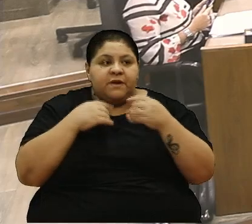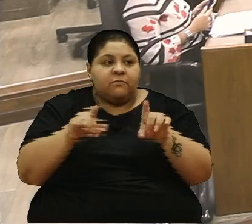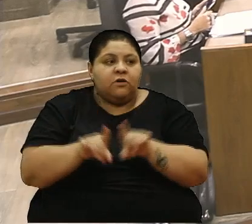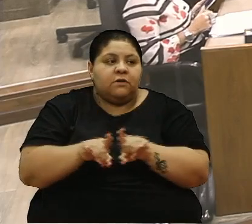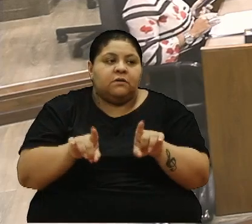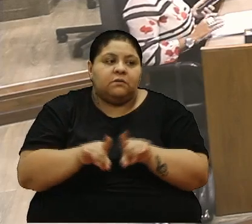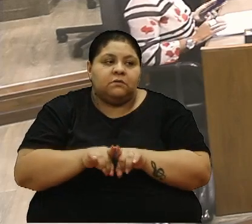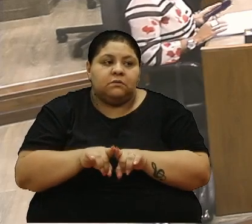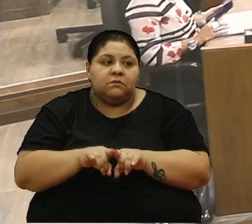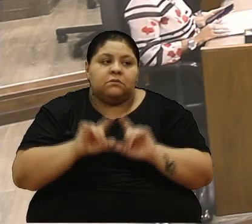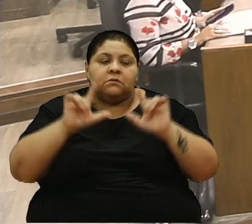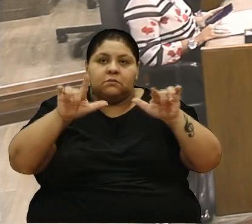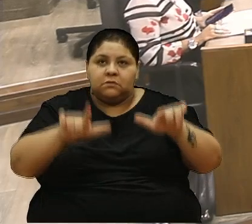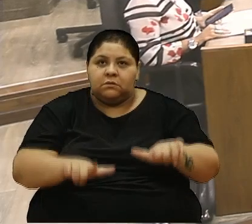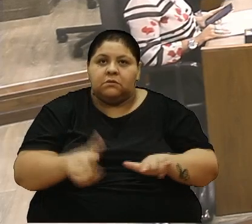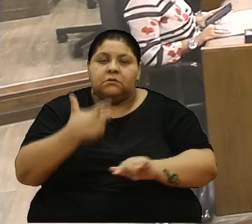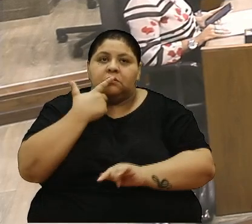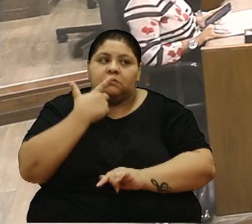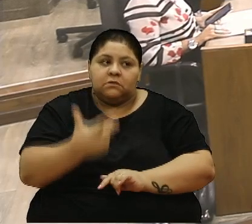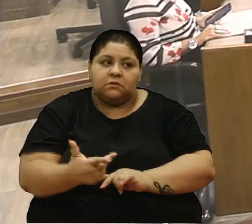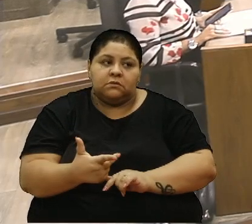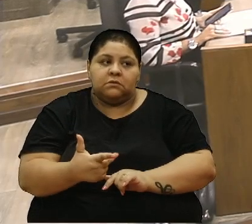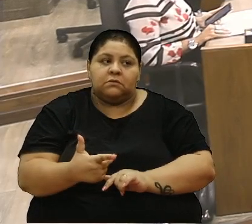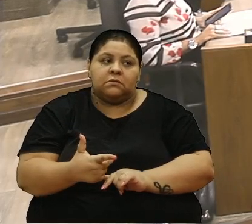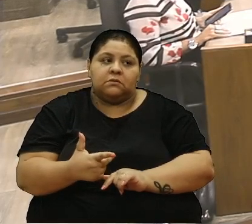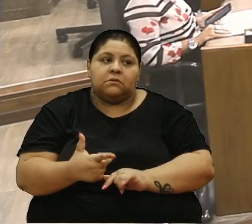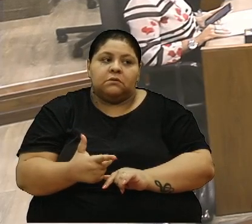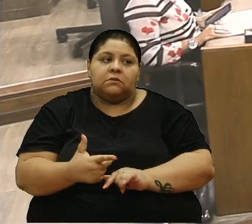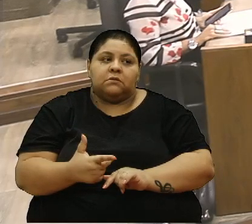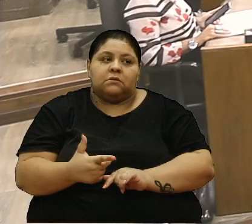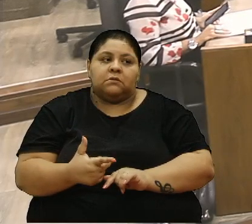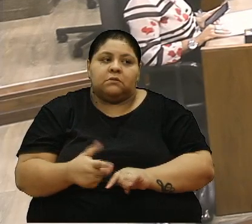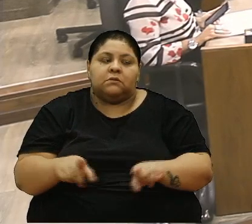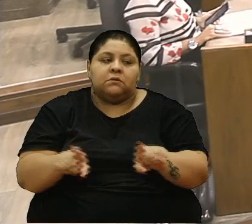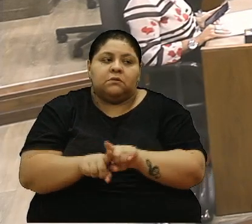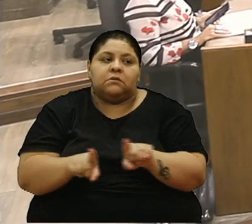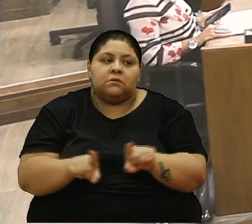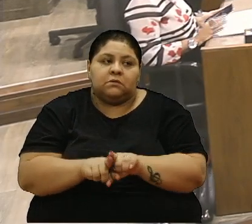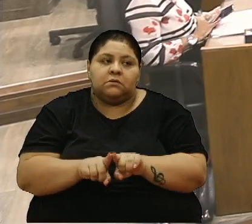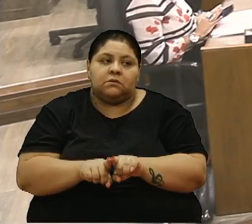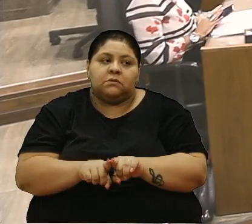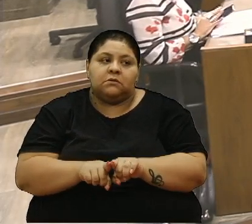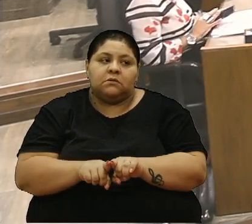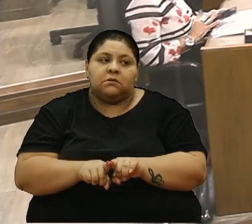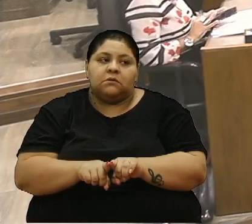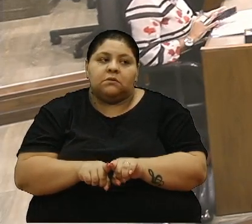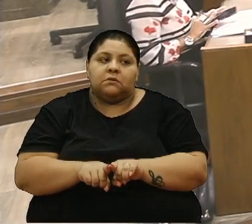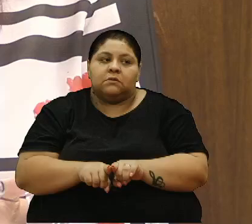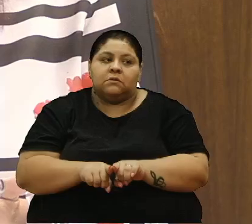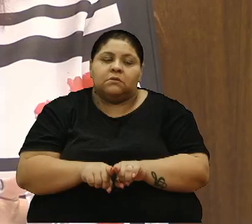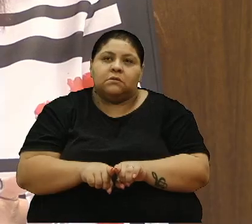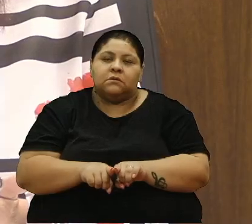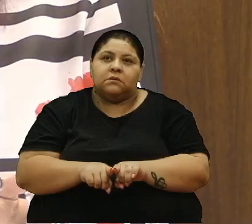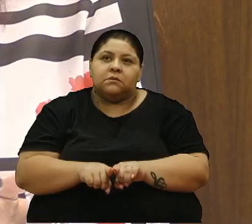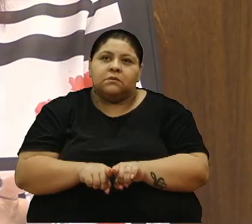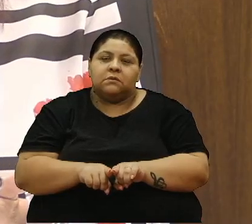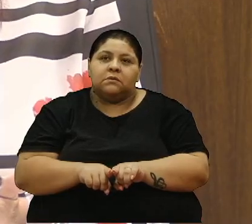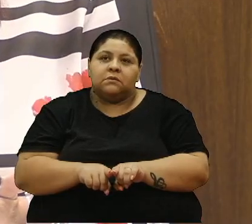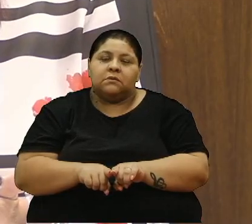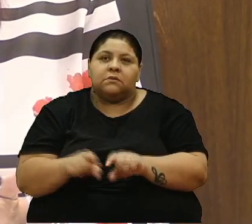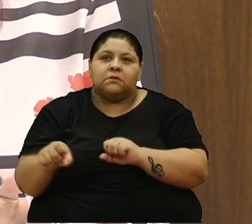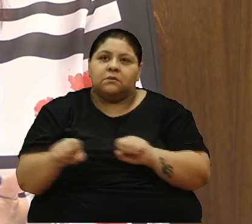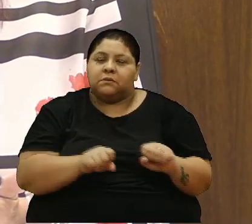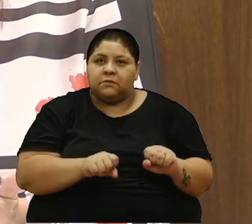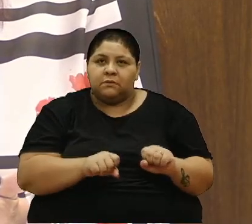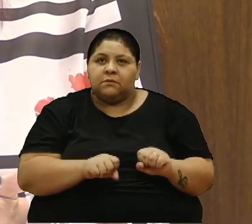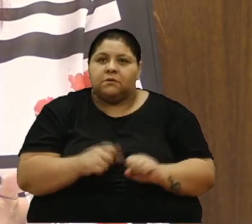no espaço de falar sobre essa questão do elogio, entre aspas, flor. Isso